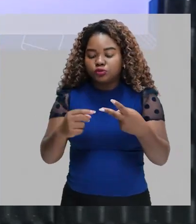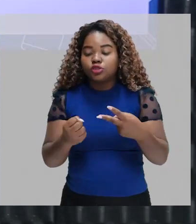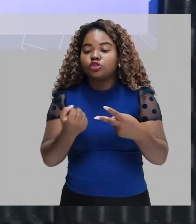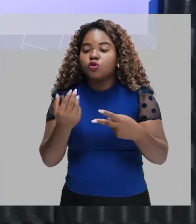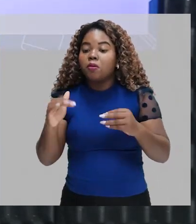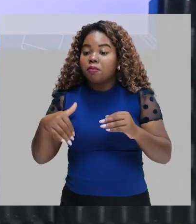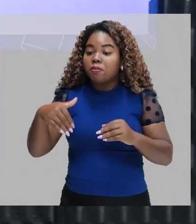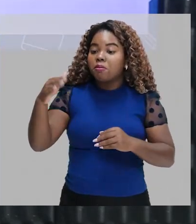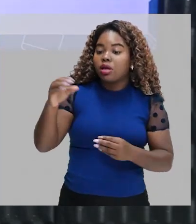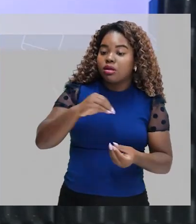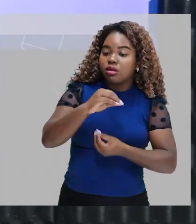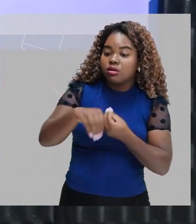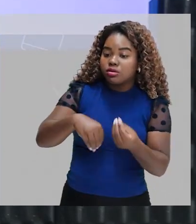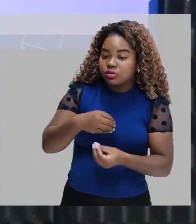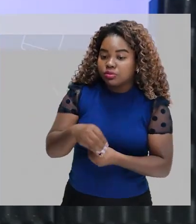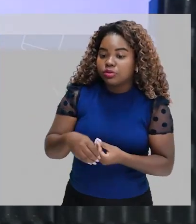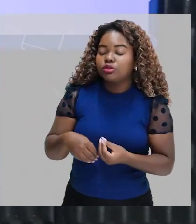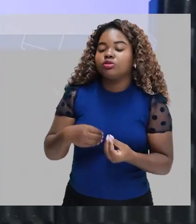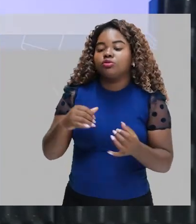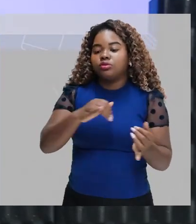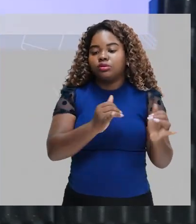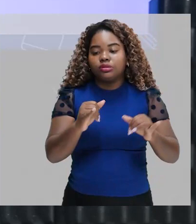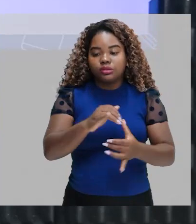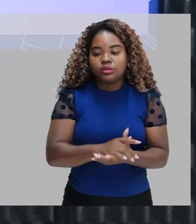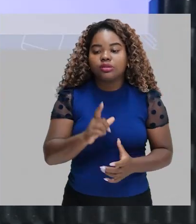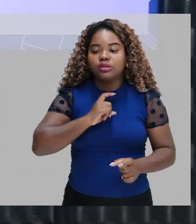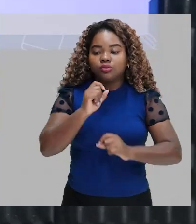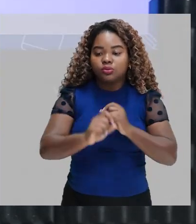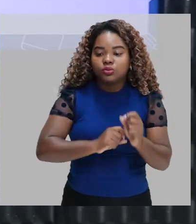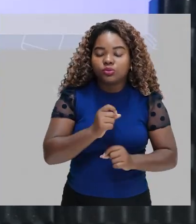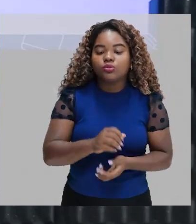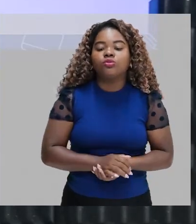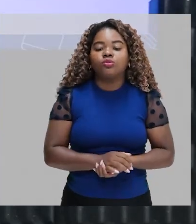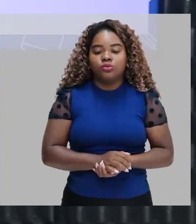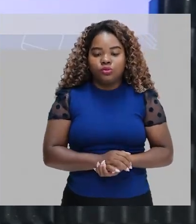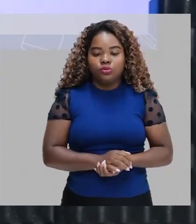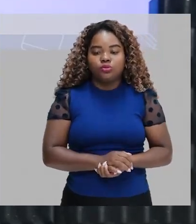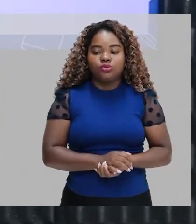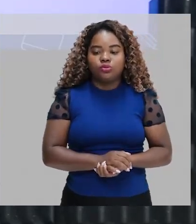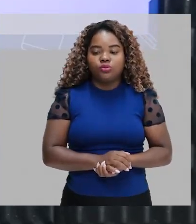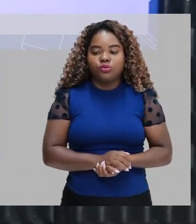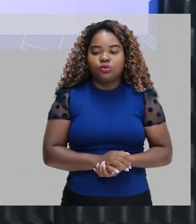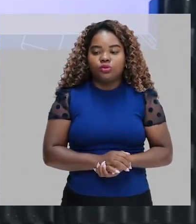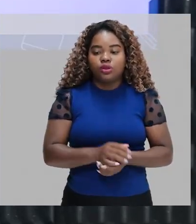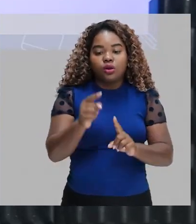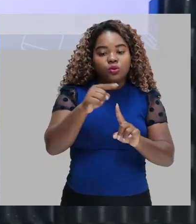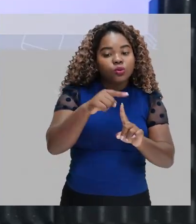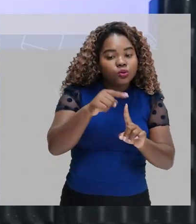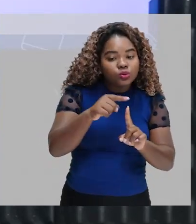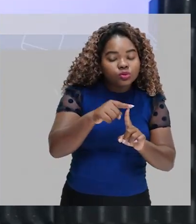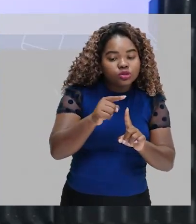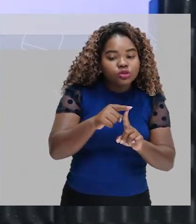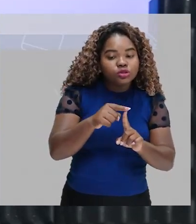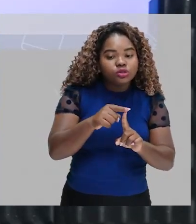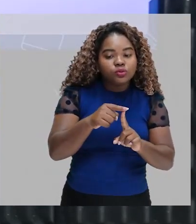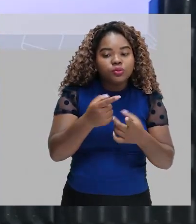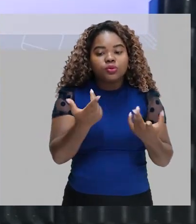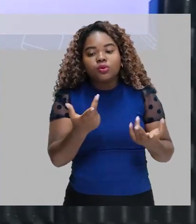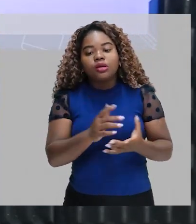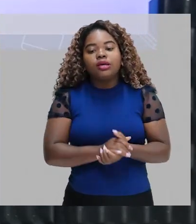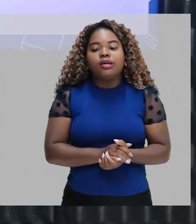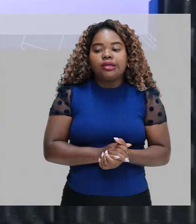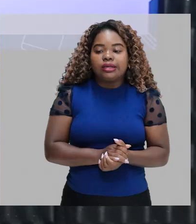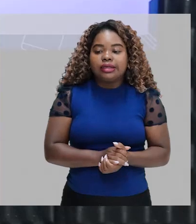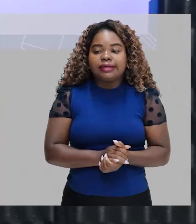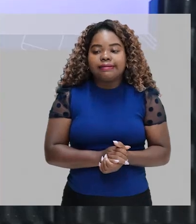vão apresentar um aspecto uniforme. Aí eu preciso relembrar a água potável. A água